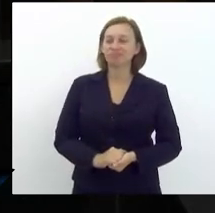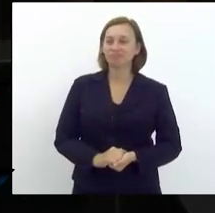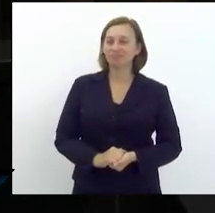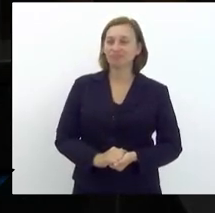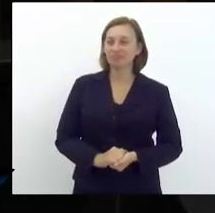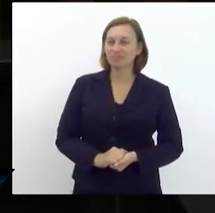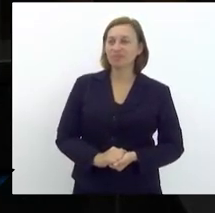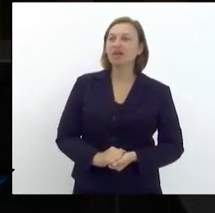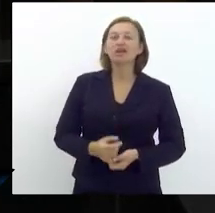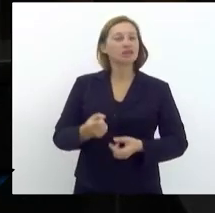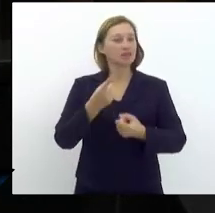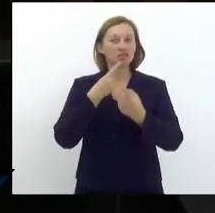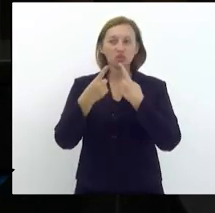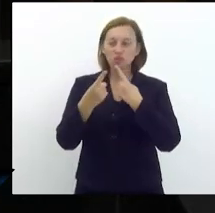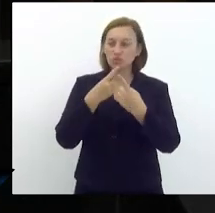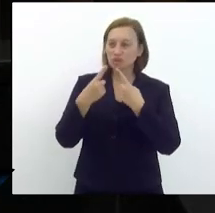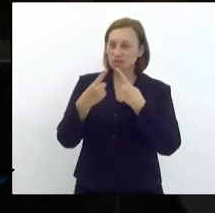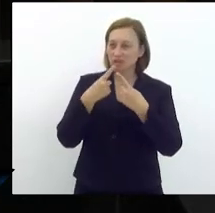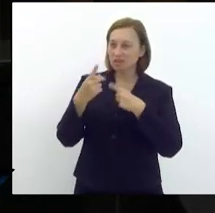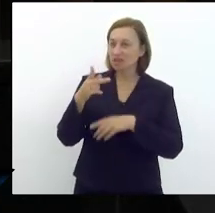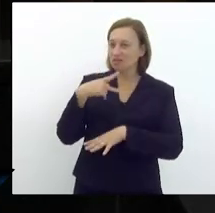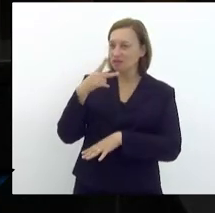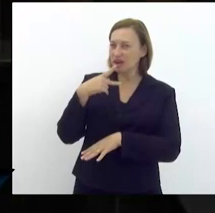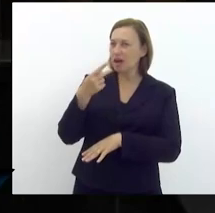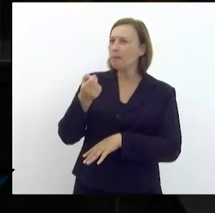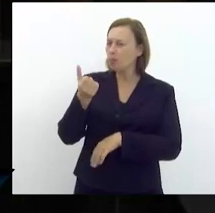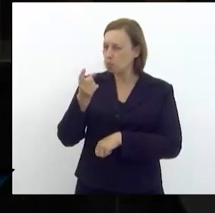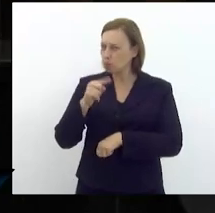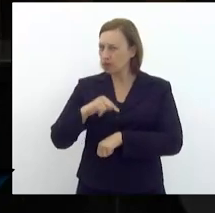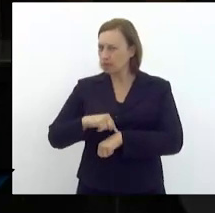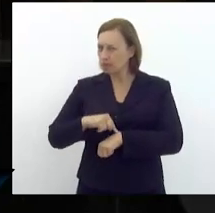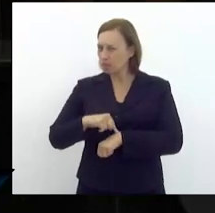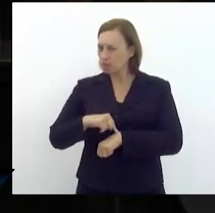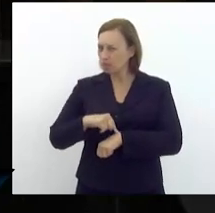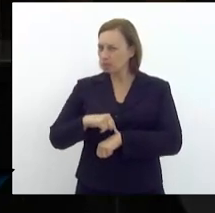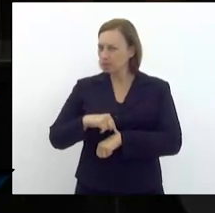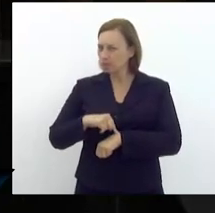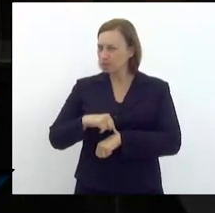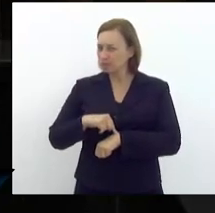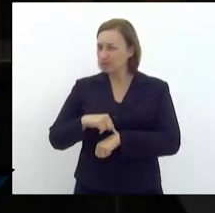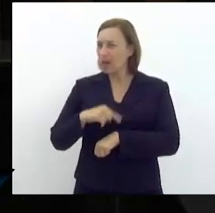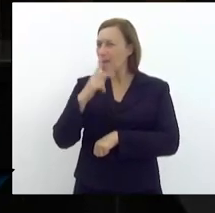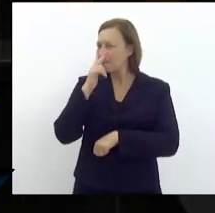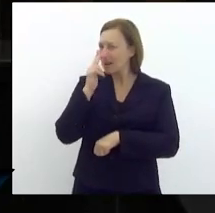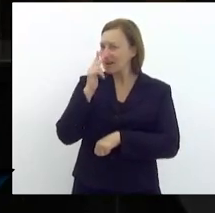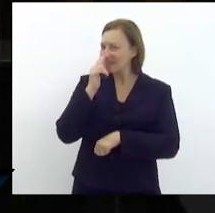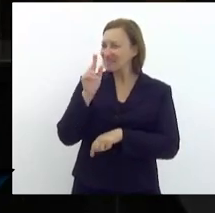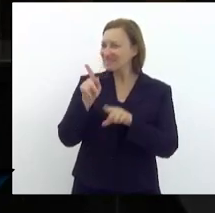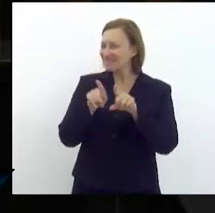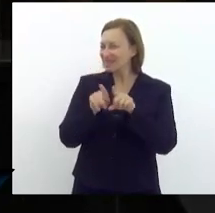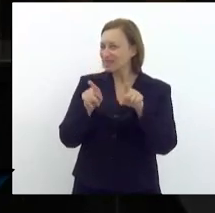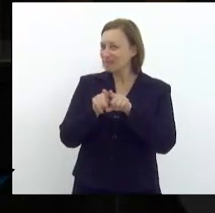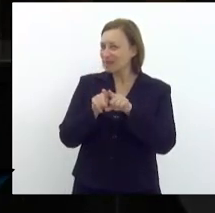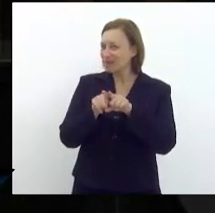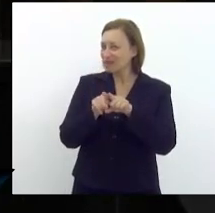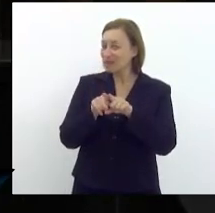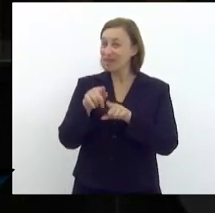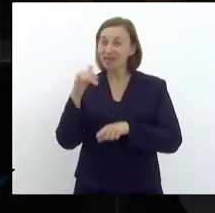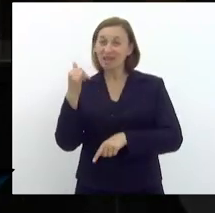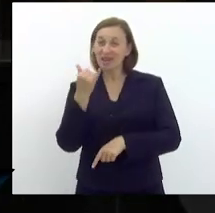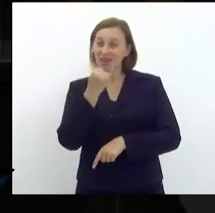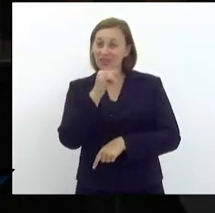nas discussões que travamos ainda há pouco parecia também um